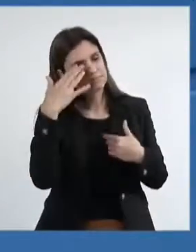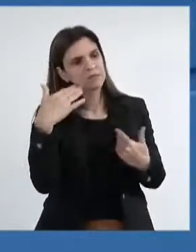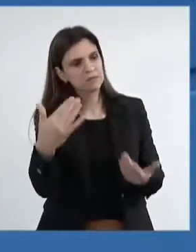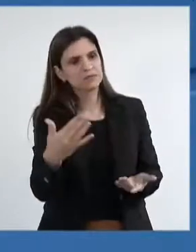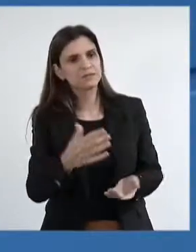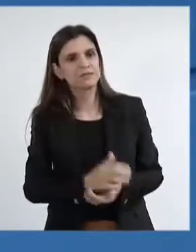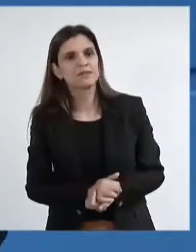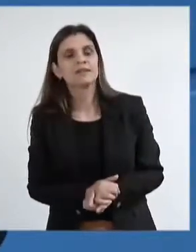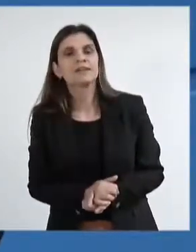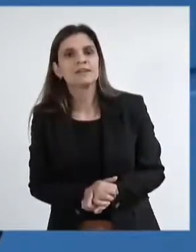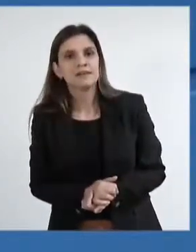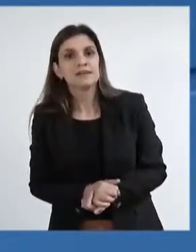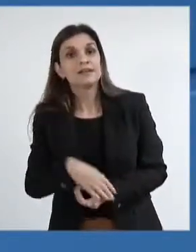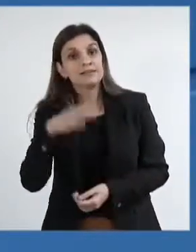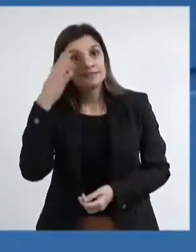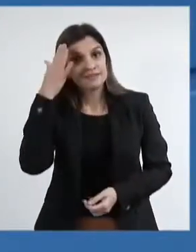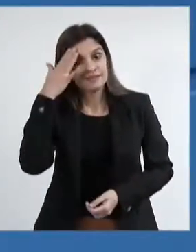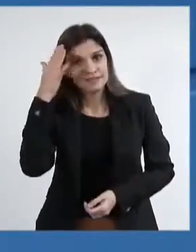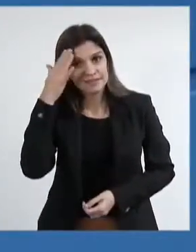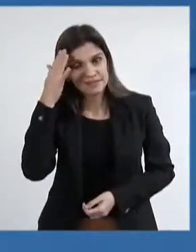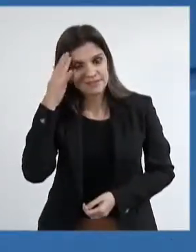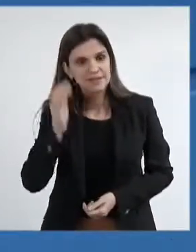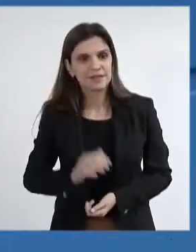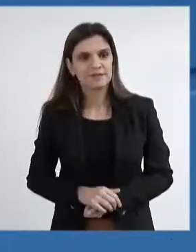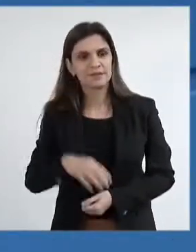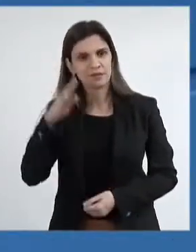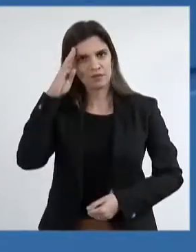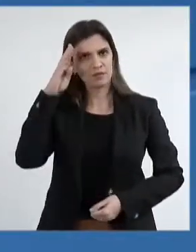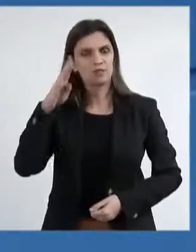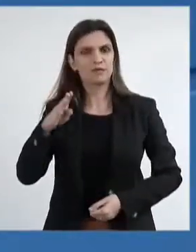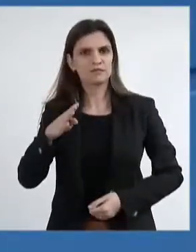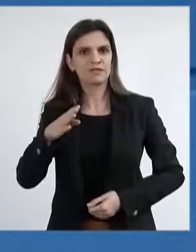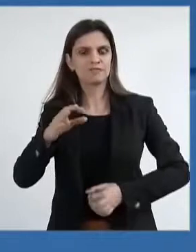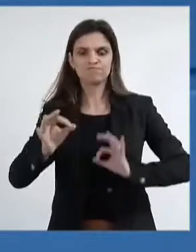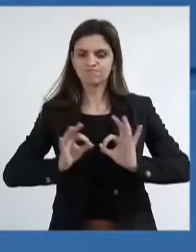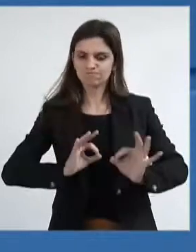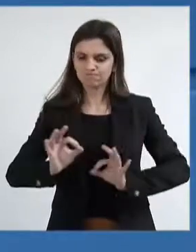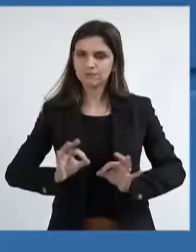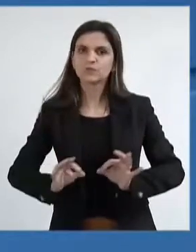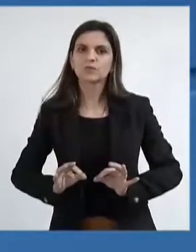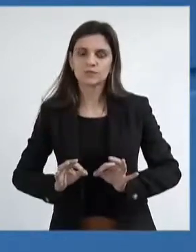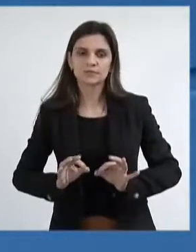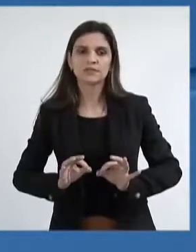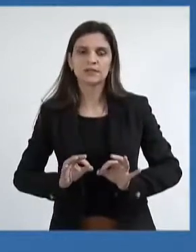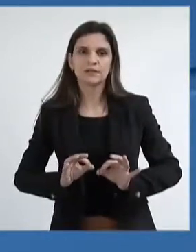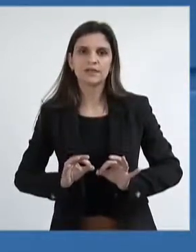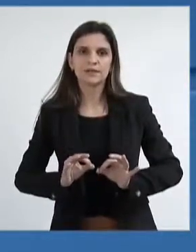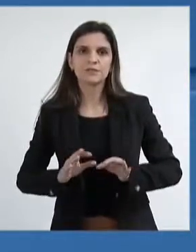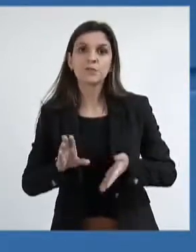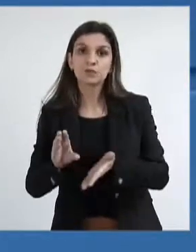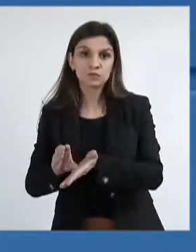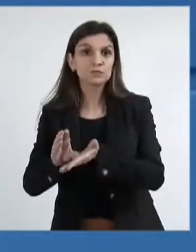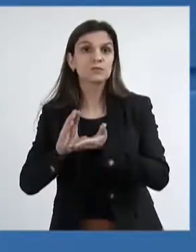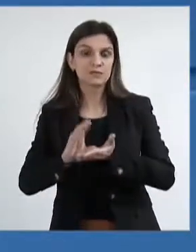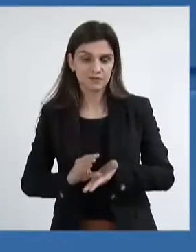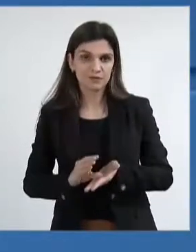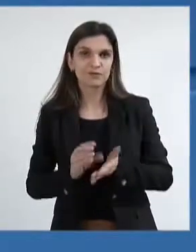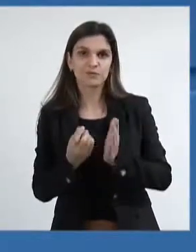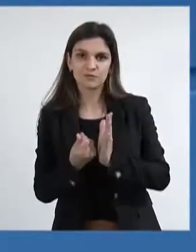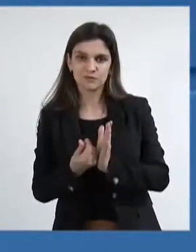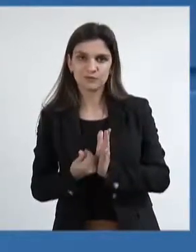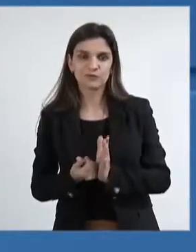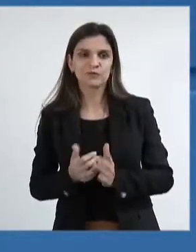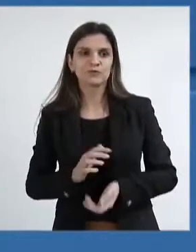porque, efetivamente, nós sabemos que o Exército tem tudo já preparado, inclusive os recursos, para poder fazer essa demanda. Em